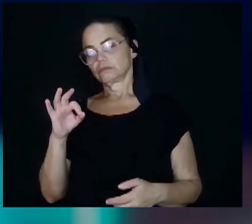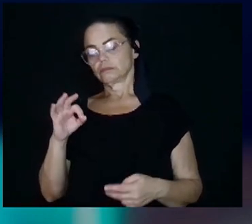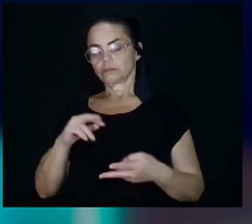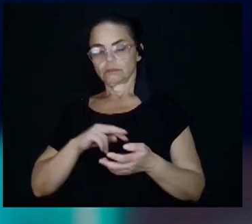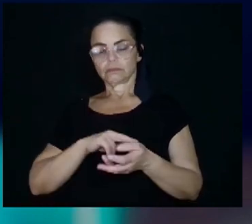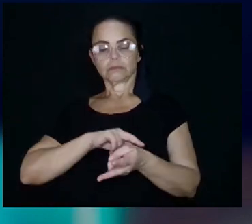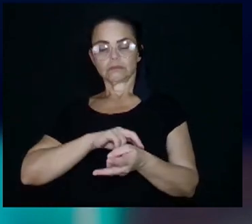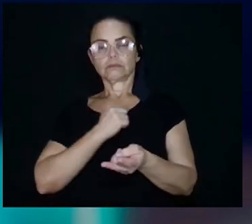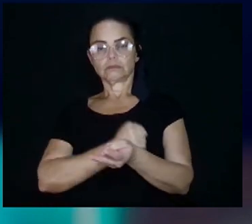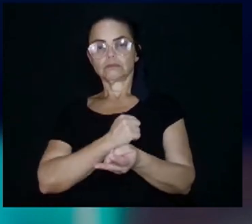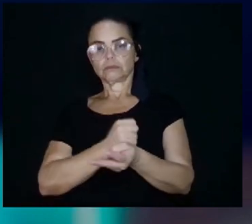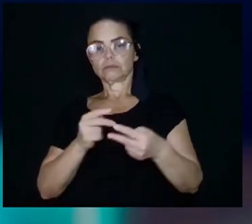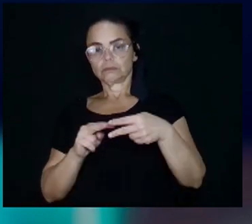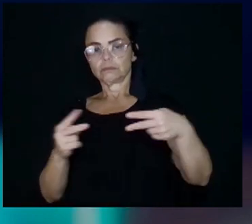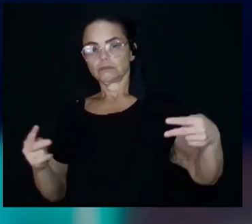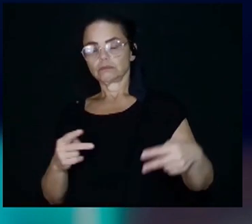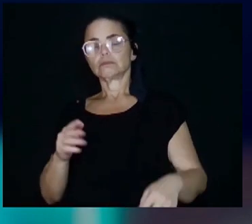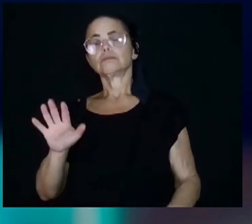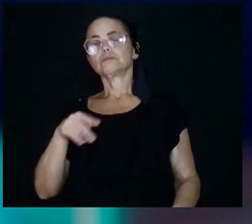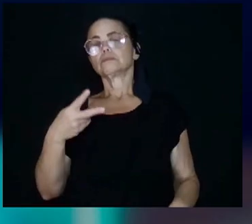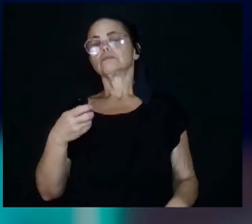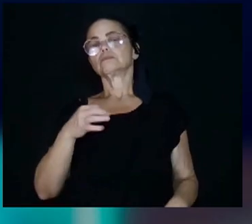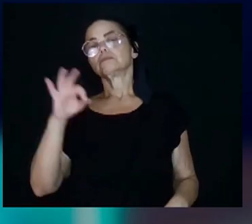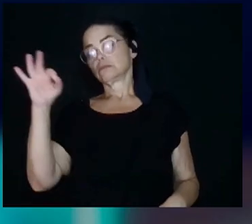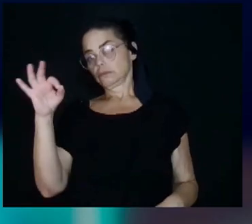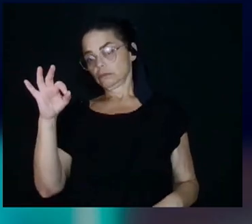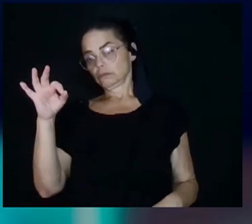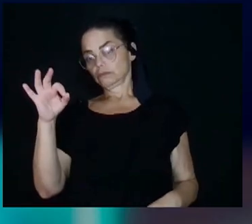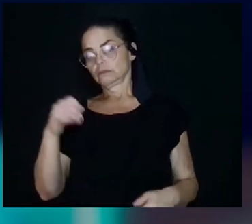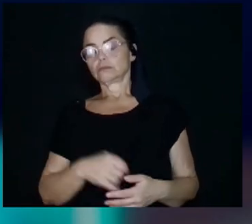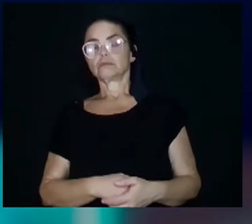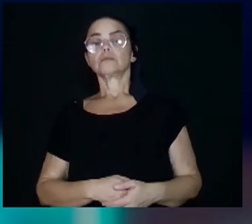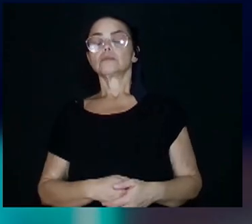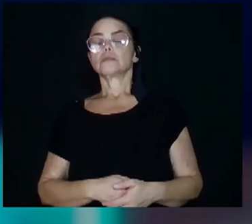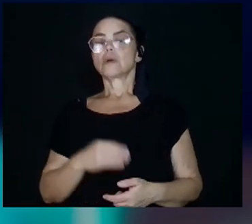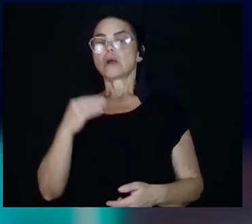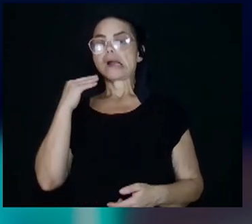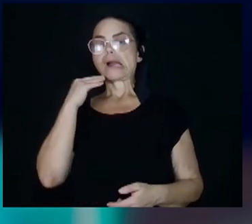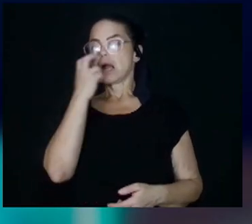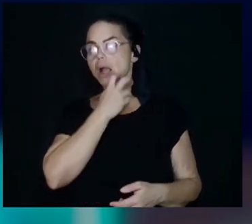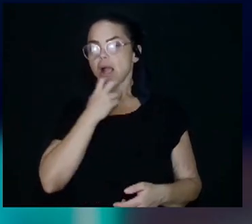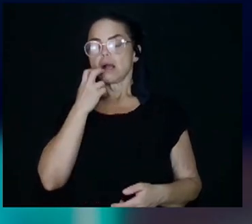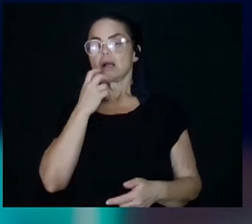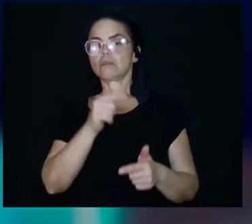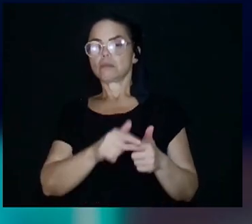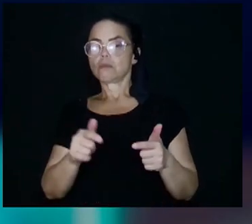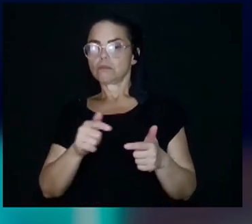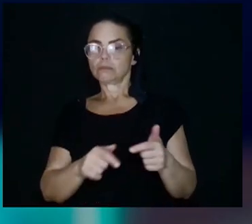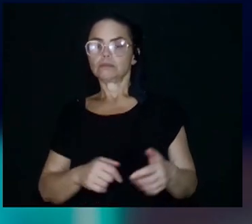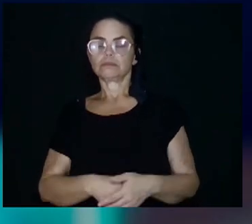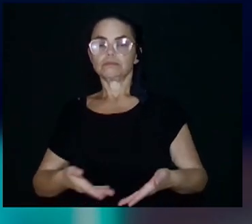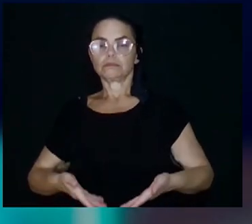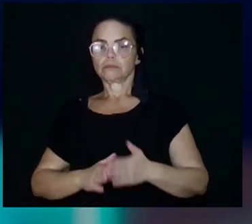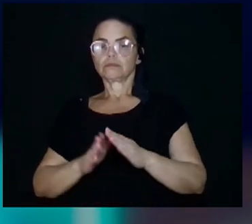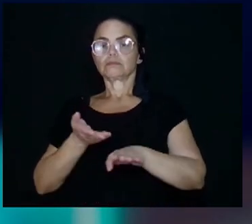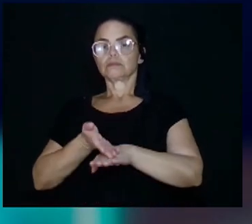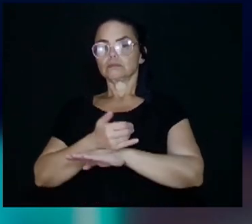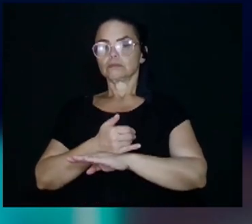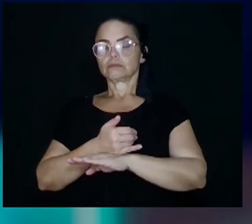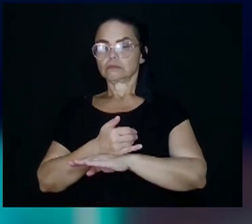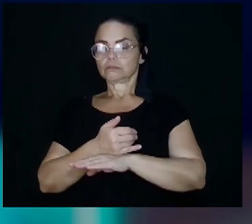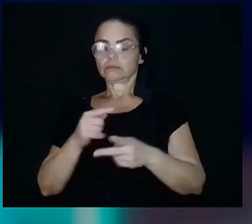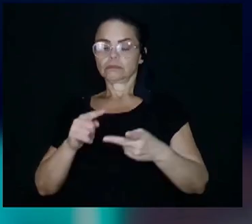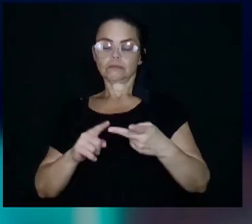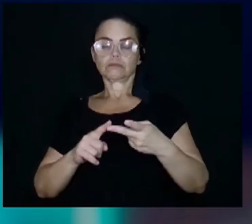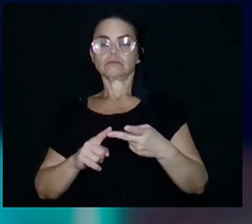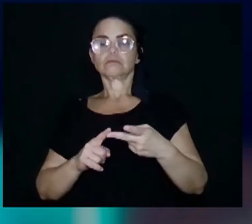outros 20%, a gagueira ela é causada por questões, por exemplo, nascimento prematuro, uma infecção grave